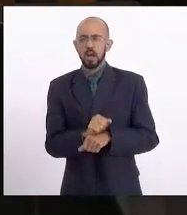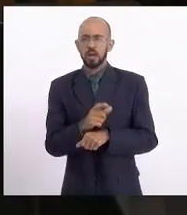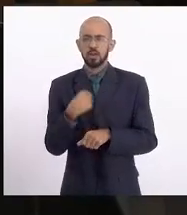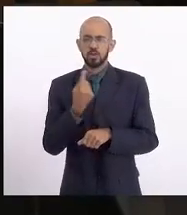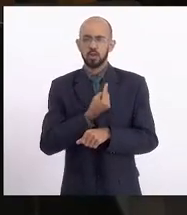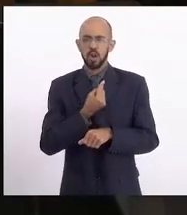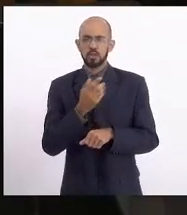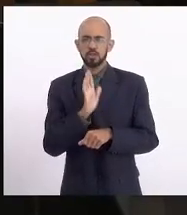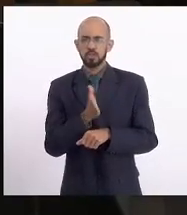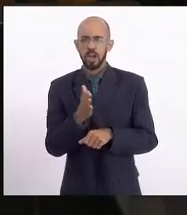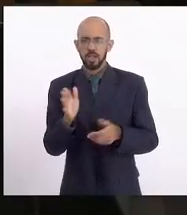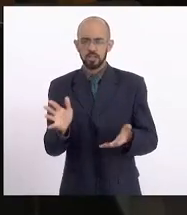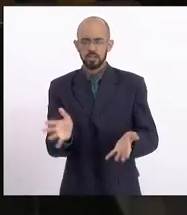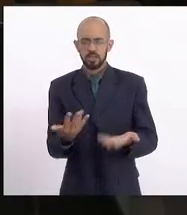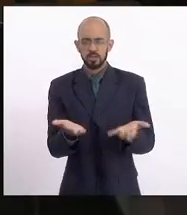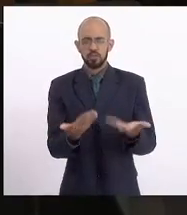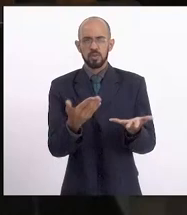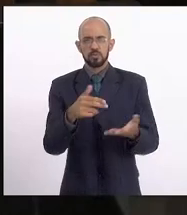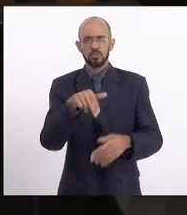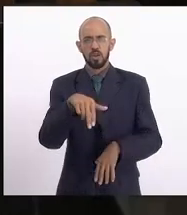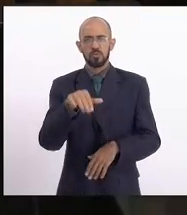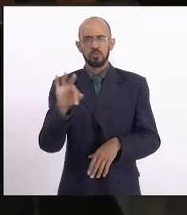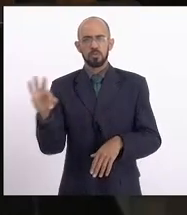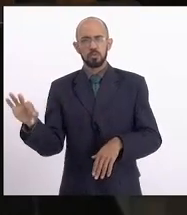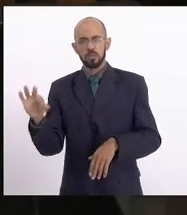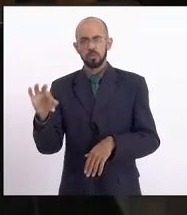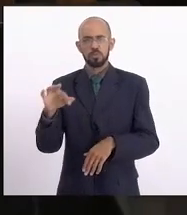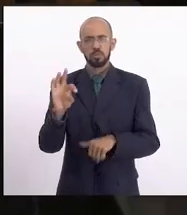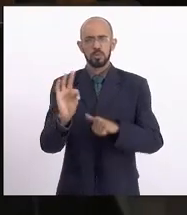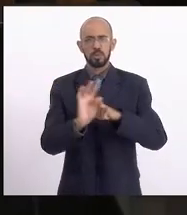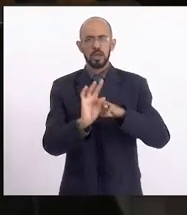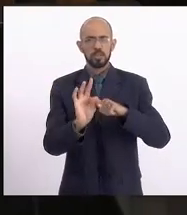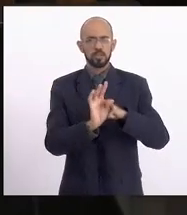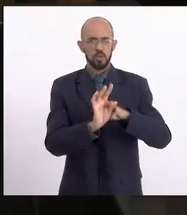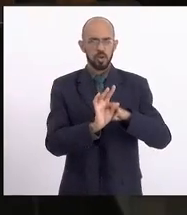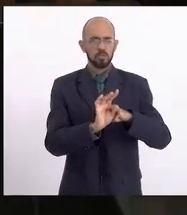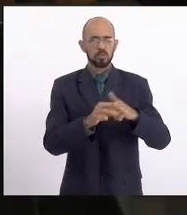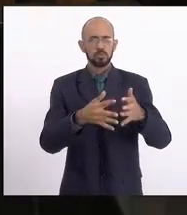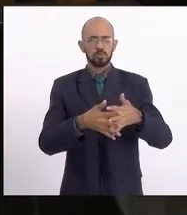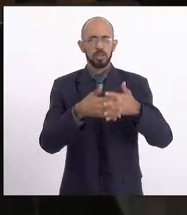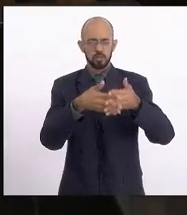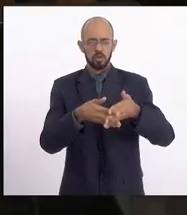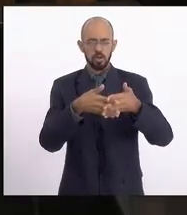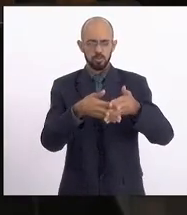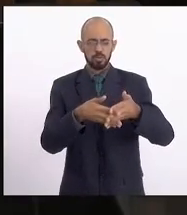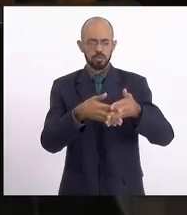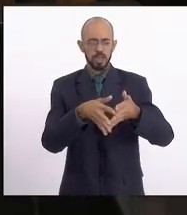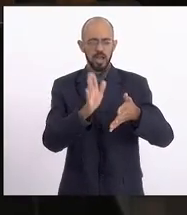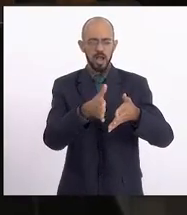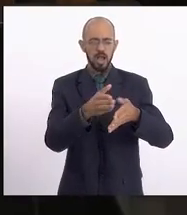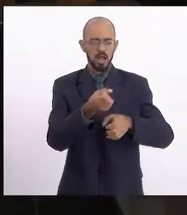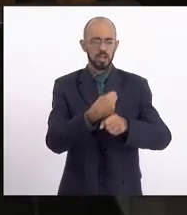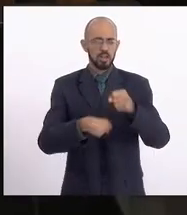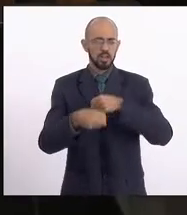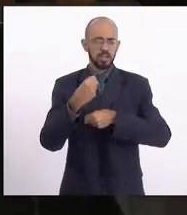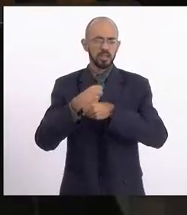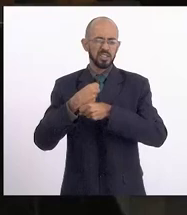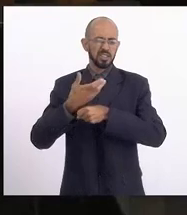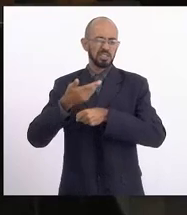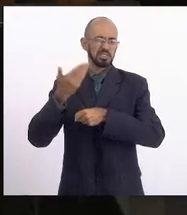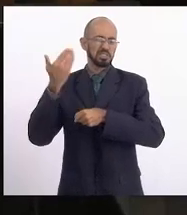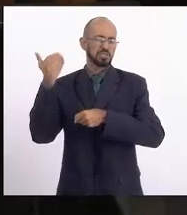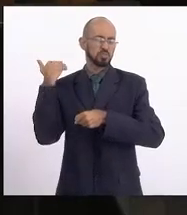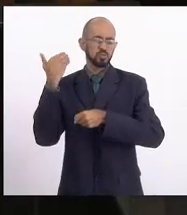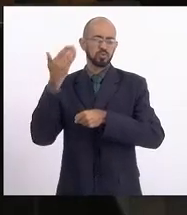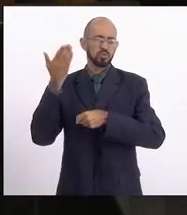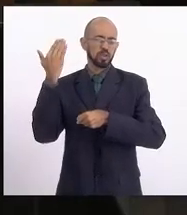incentivamos Petrópolis, Friburgo, Teresópolis, com voto de Vossa Excelência, alguns anos atrás, a região serrana, na